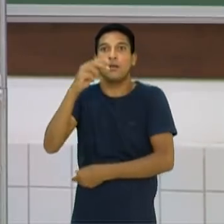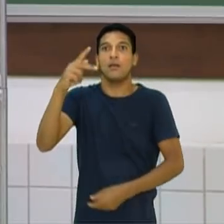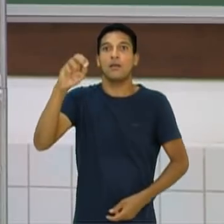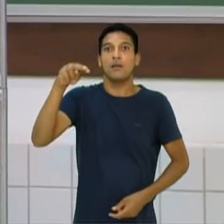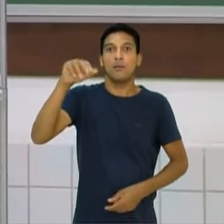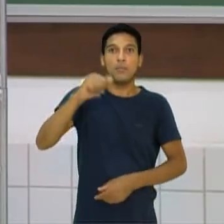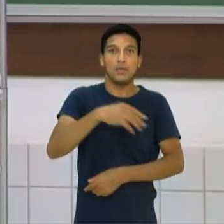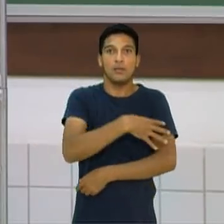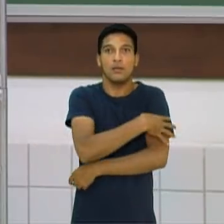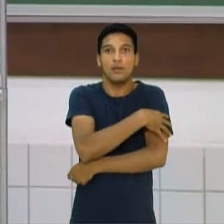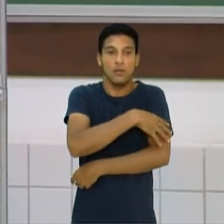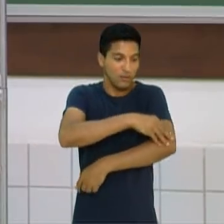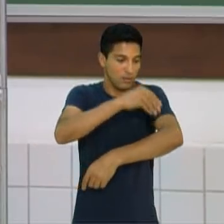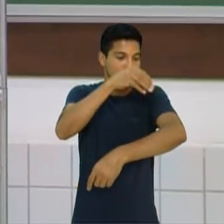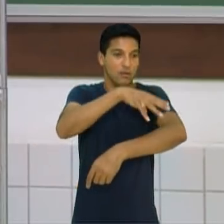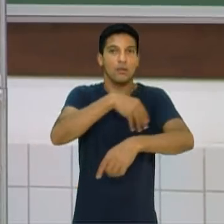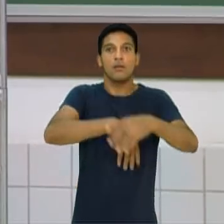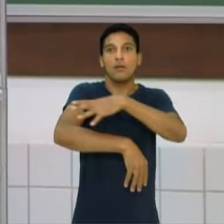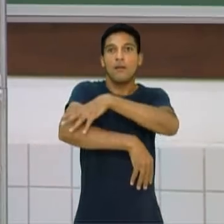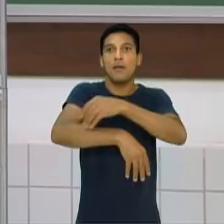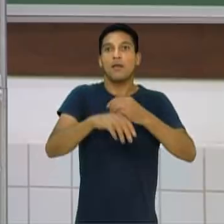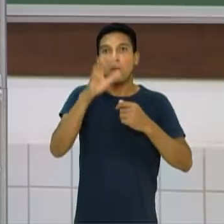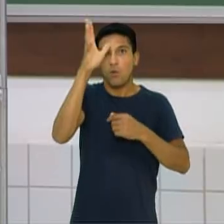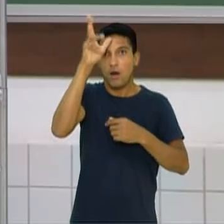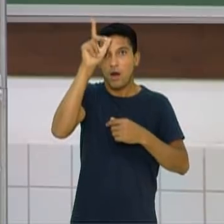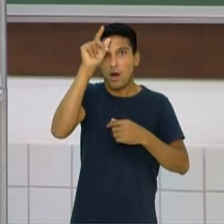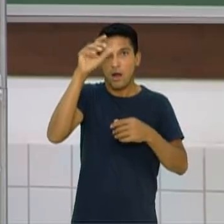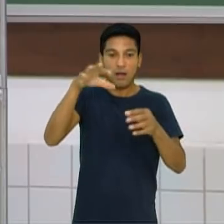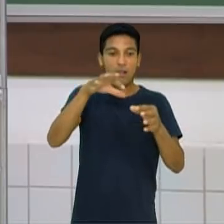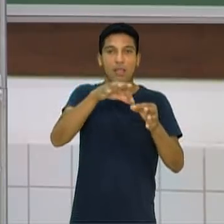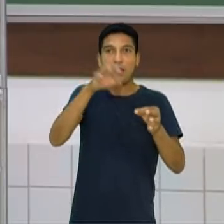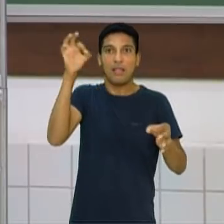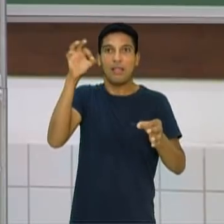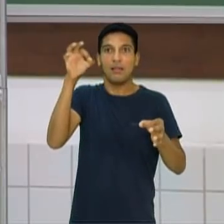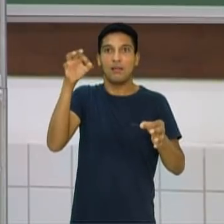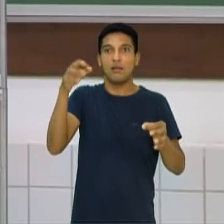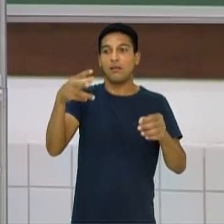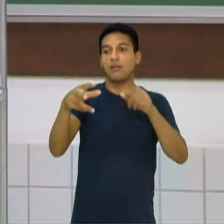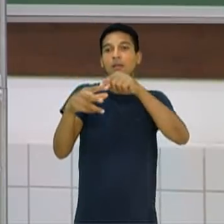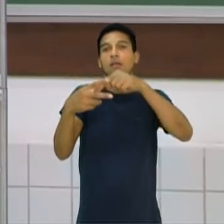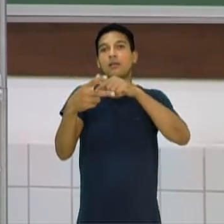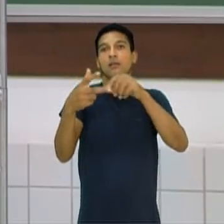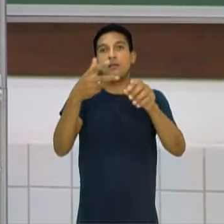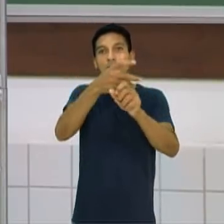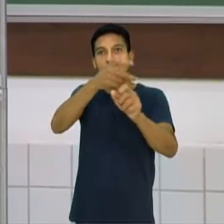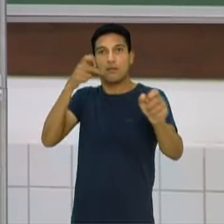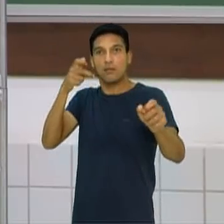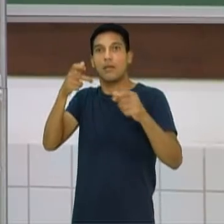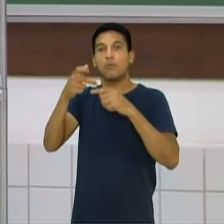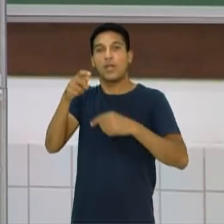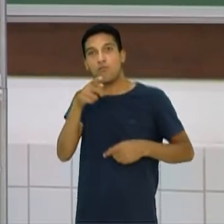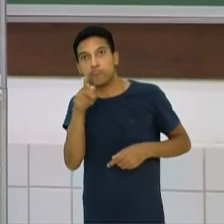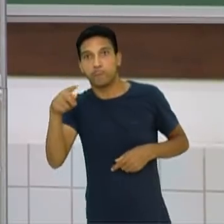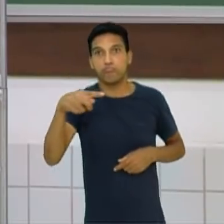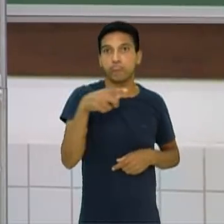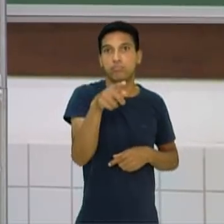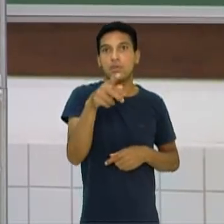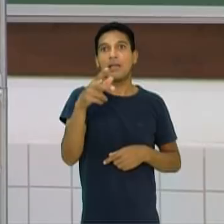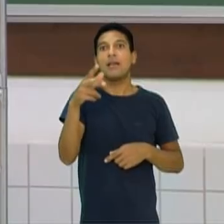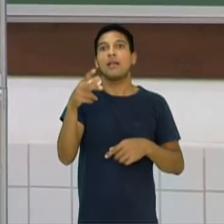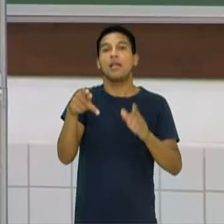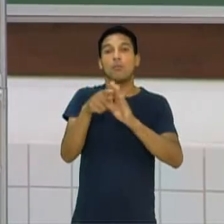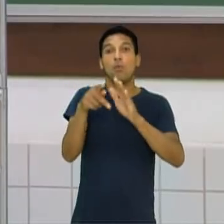existem penas mesmo, de verdade, tá? Essas penas servem para dar direção na flecha,